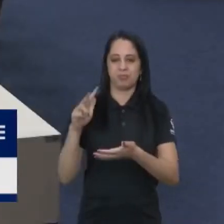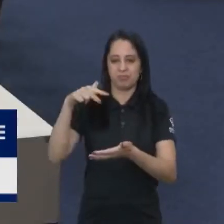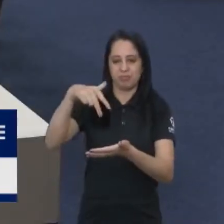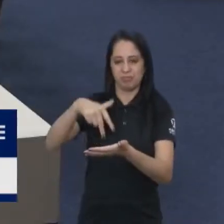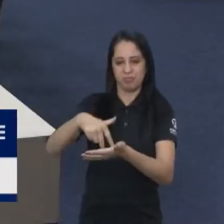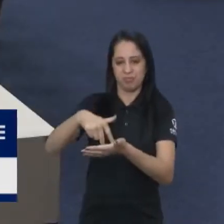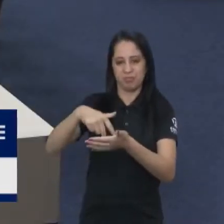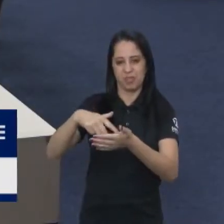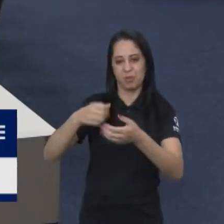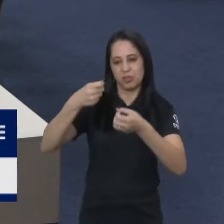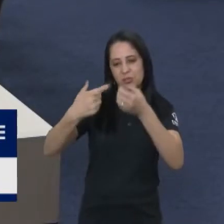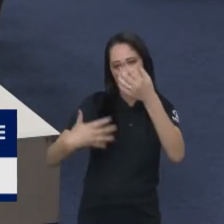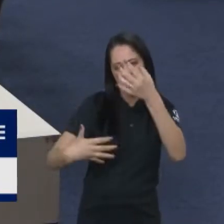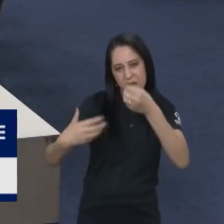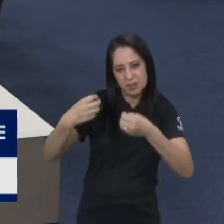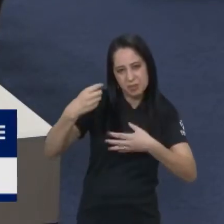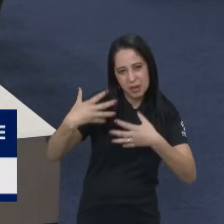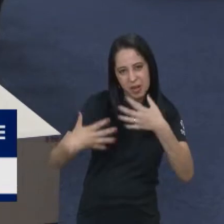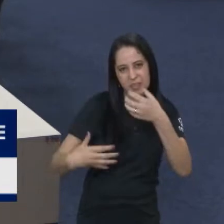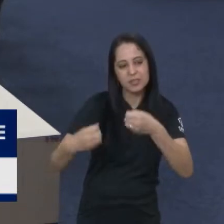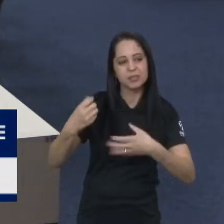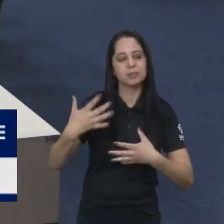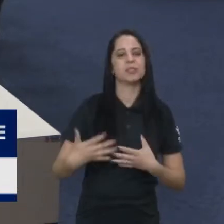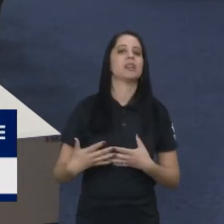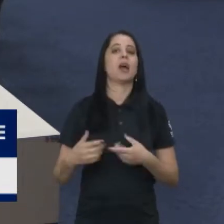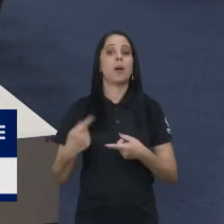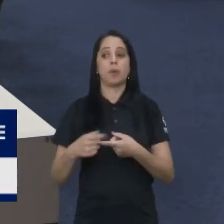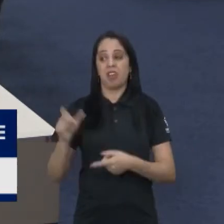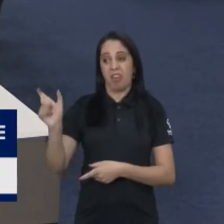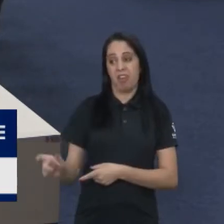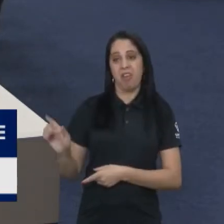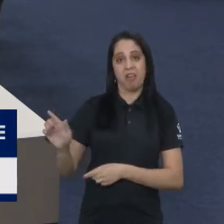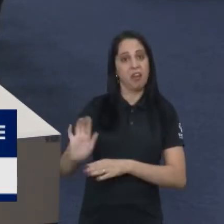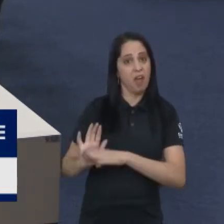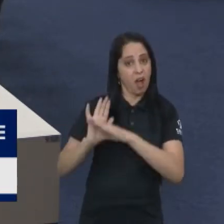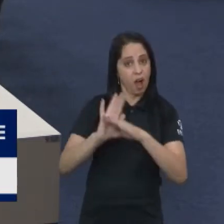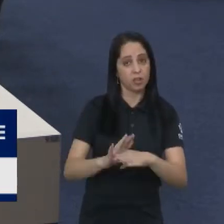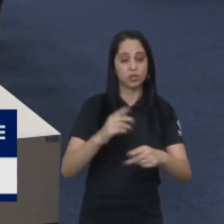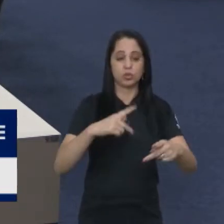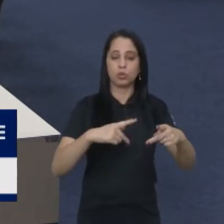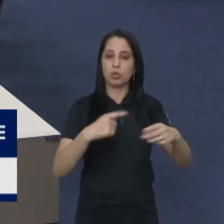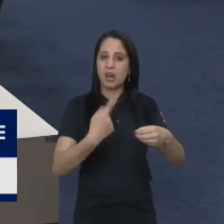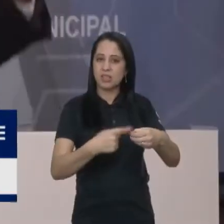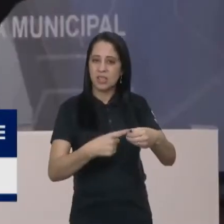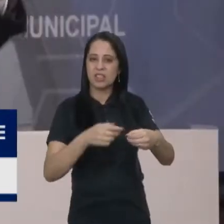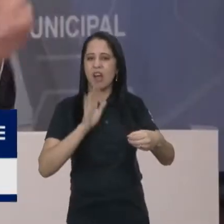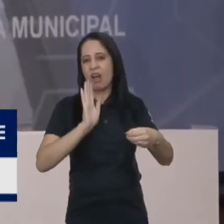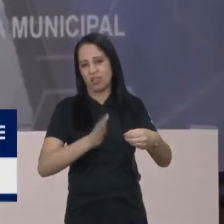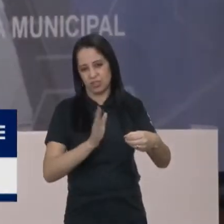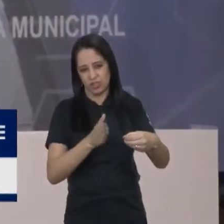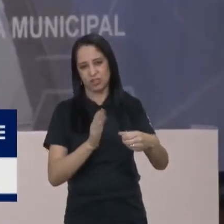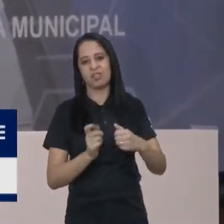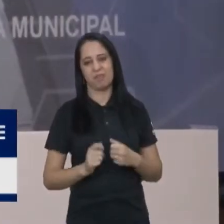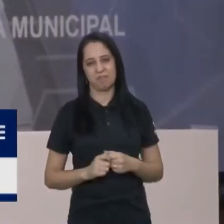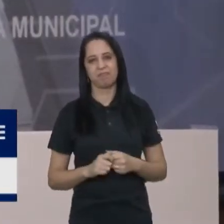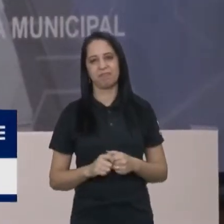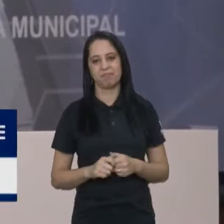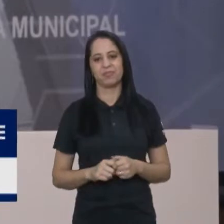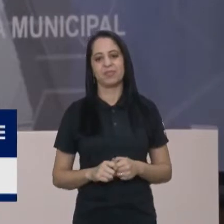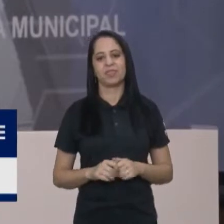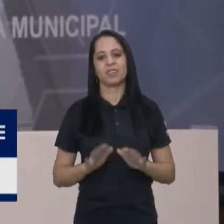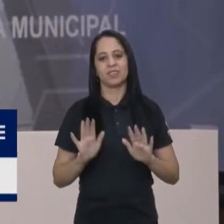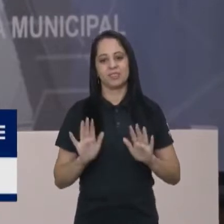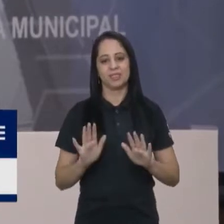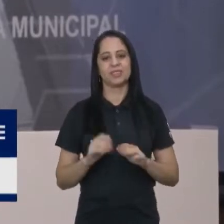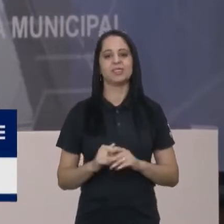que o Dr. Ricardo aí ajudou nossa cidade em vários mandatos de vários prefeitos aí. Então,